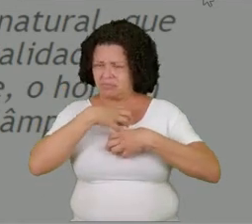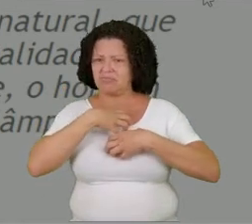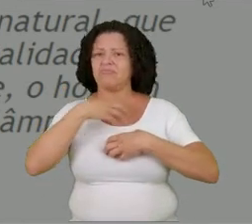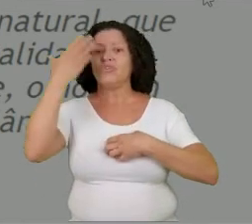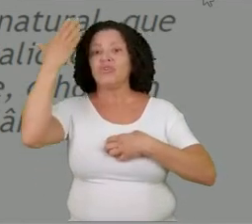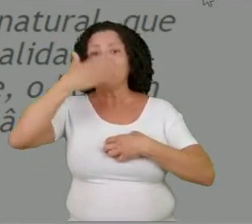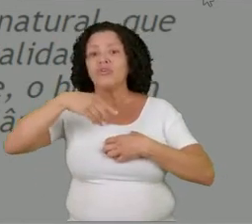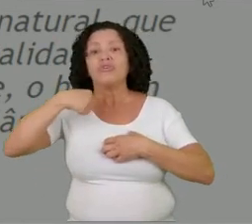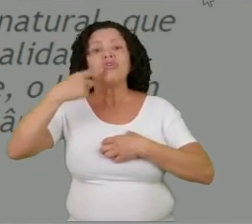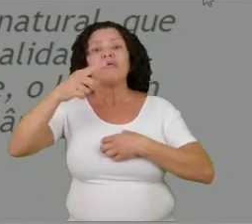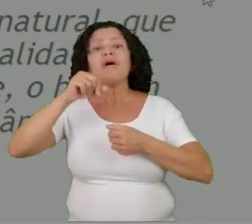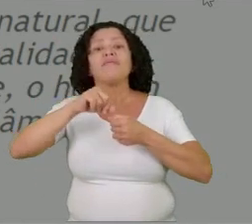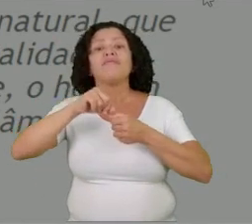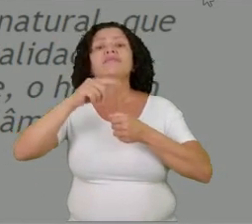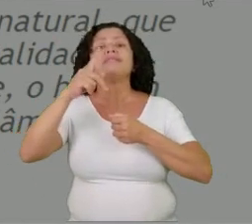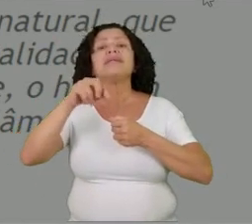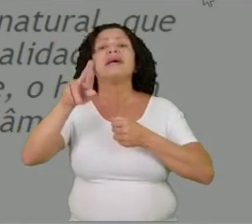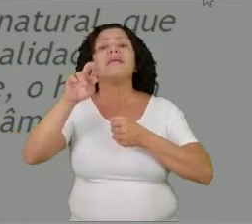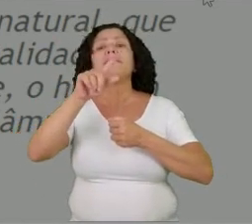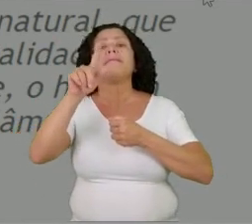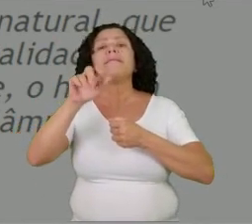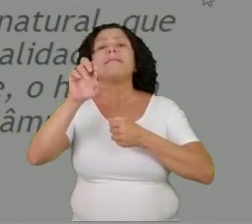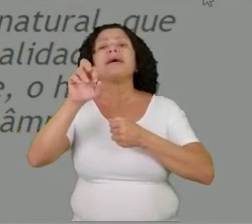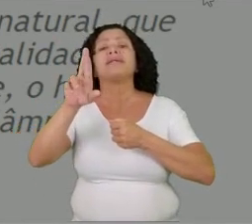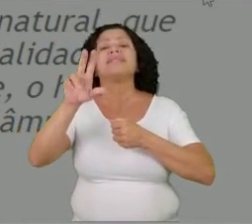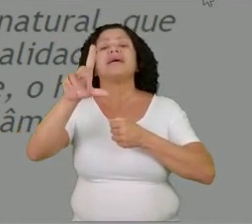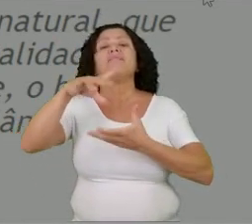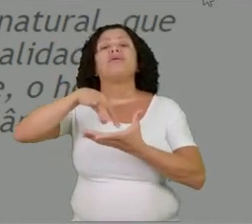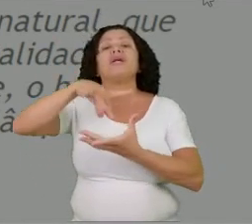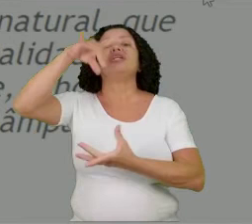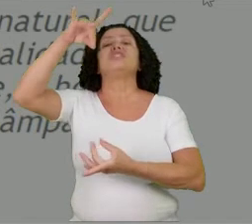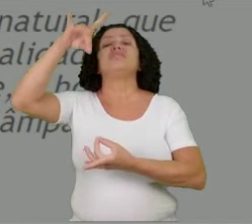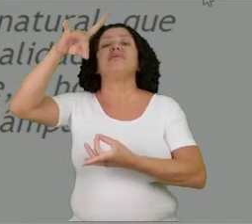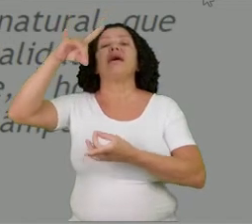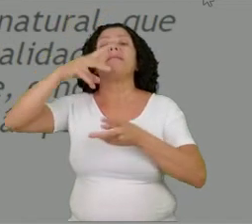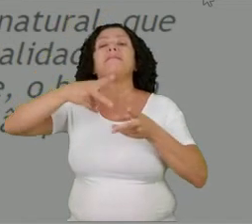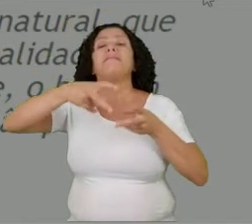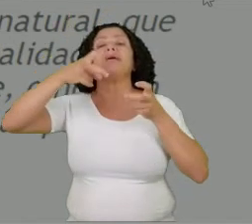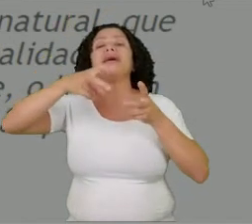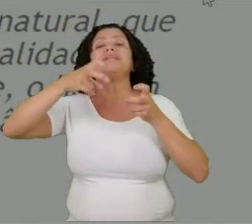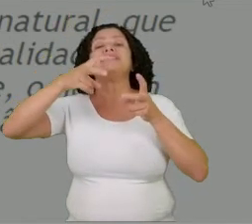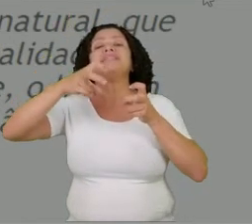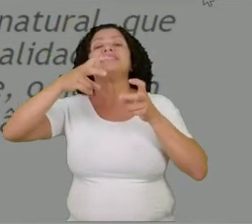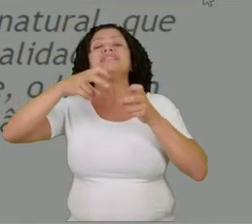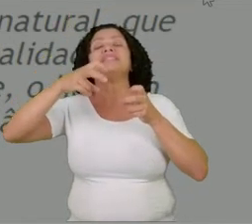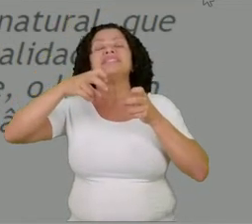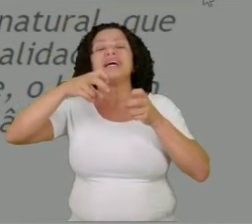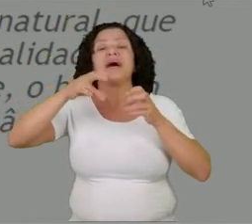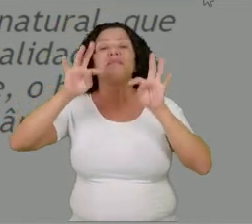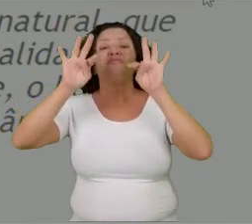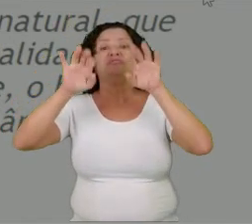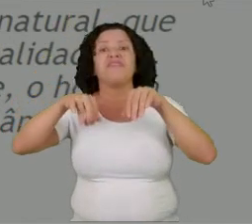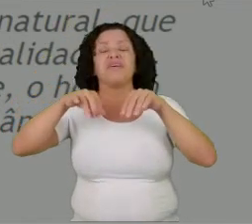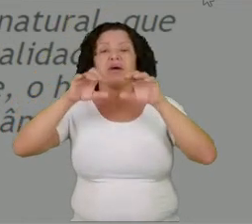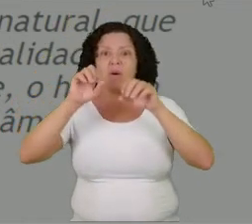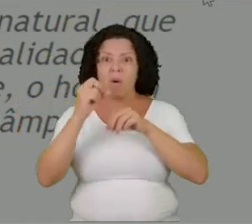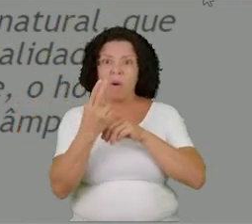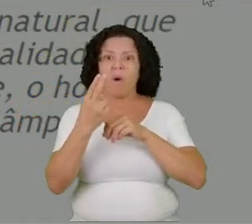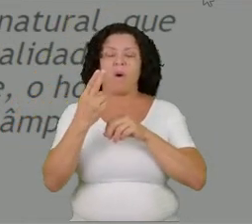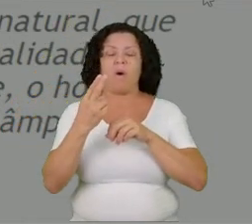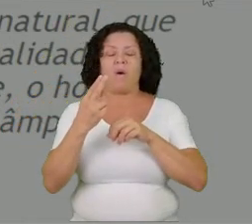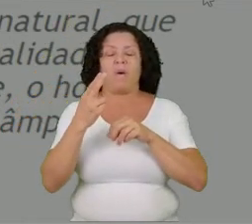da morte são um prazer para o espírito, que vê chegar o fim do seu exílio. Ou